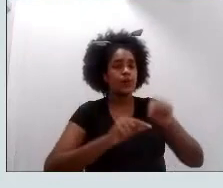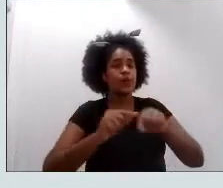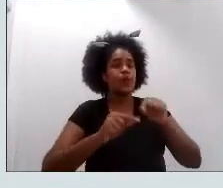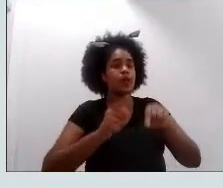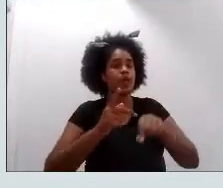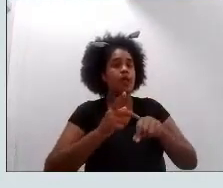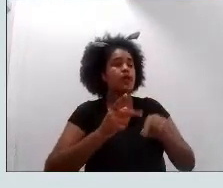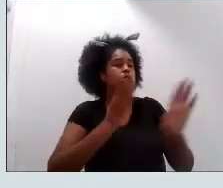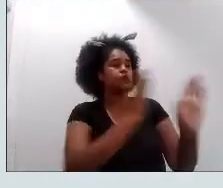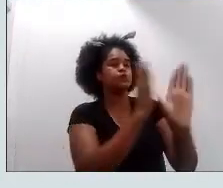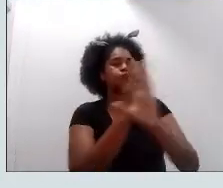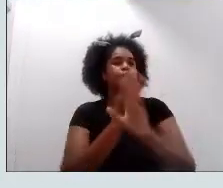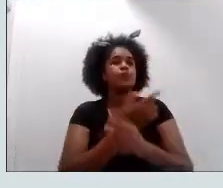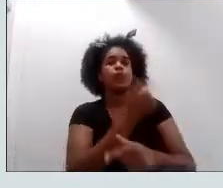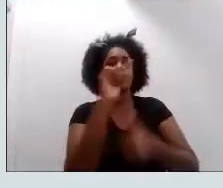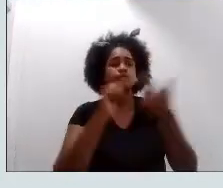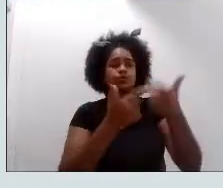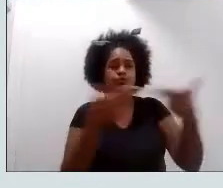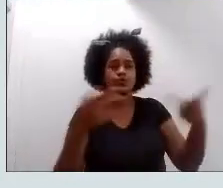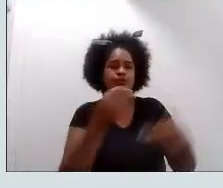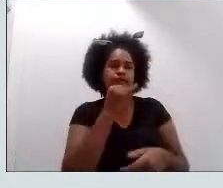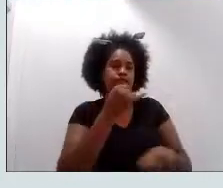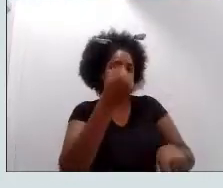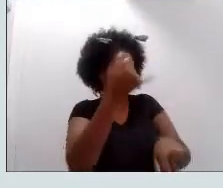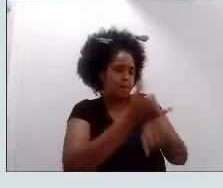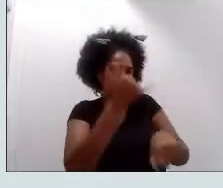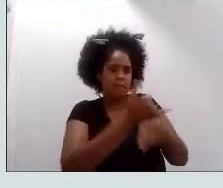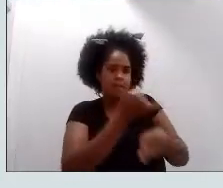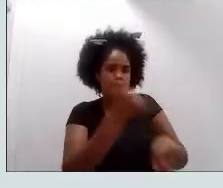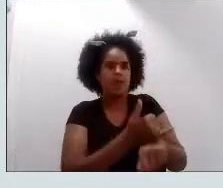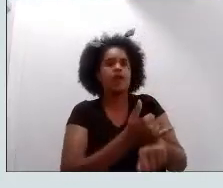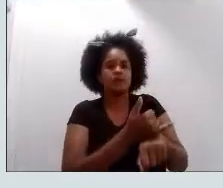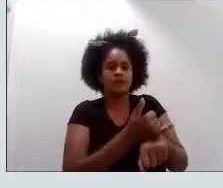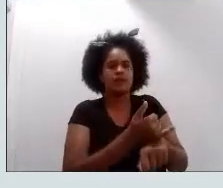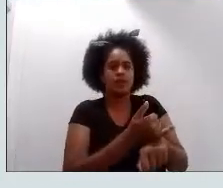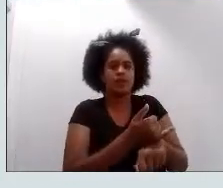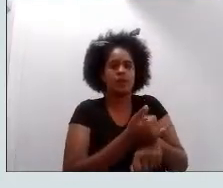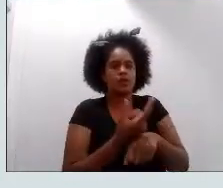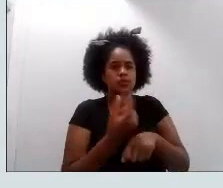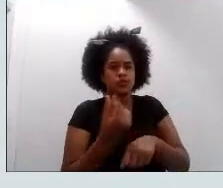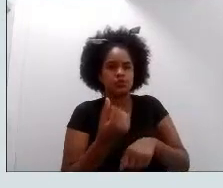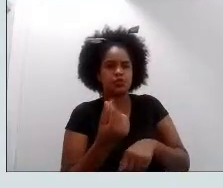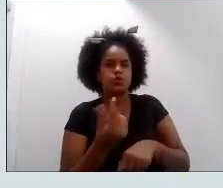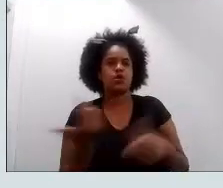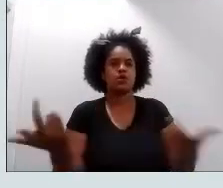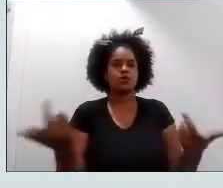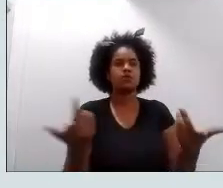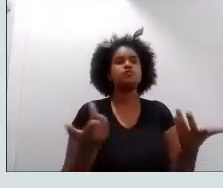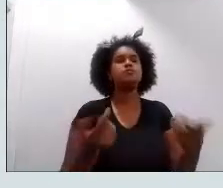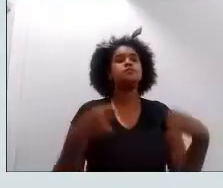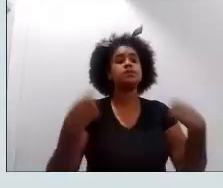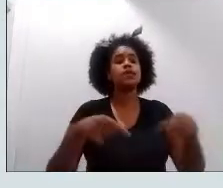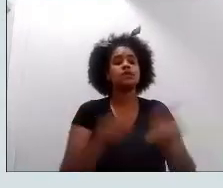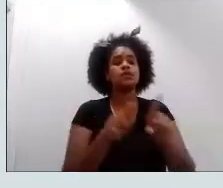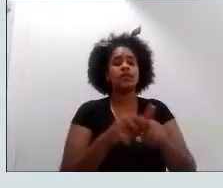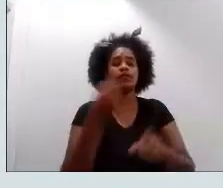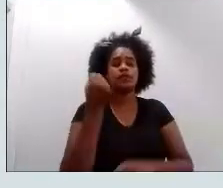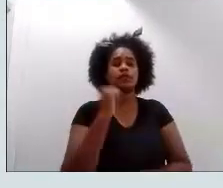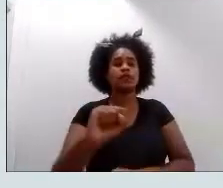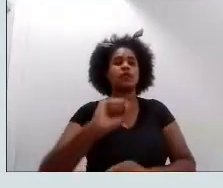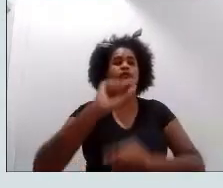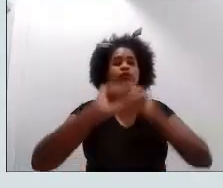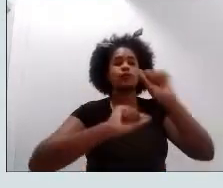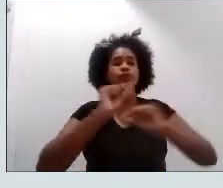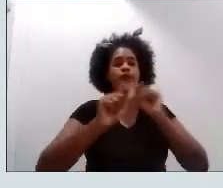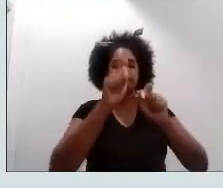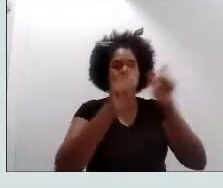procurar metais preciosos. Além disso, tinham que defender os colonos, né, os portugueses que vinham